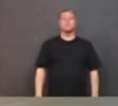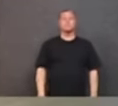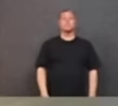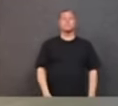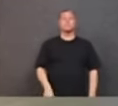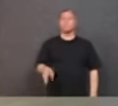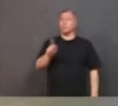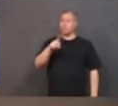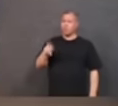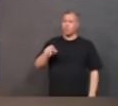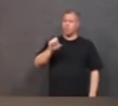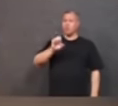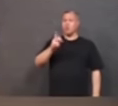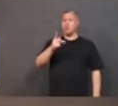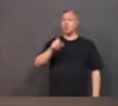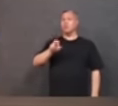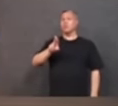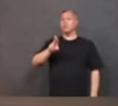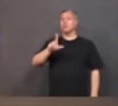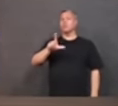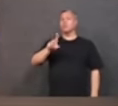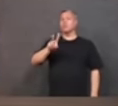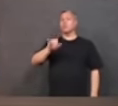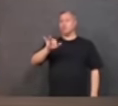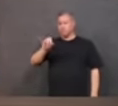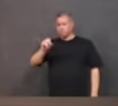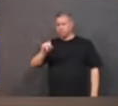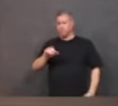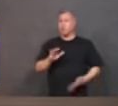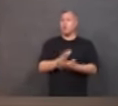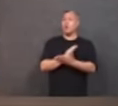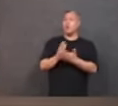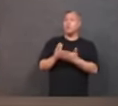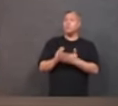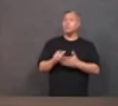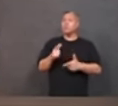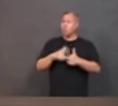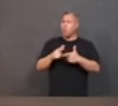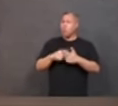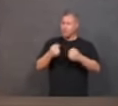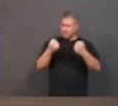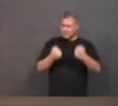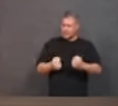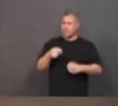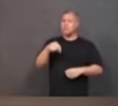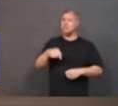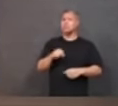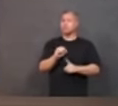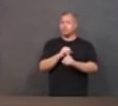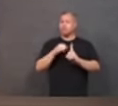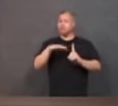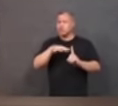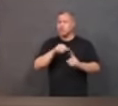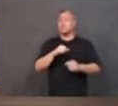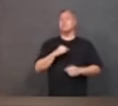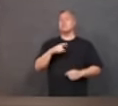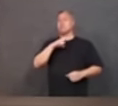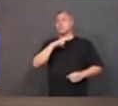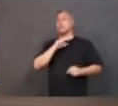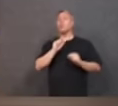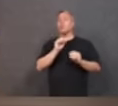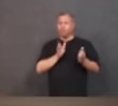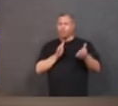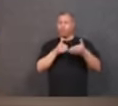Professor Elvésio, alguns dos graves problemas que enfrentamos hoje na nossa sociedade referem-se